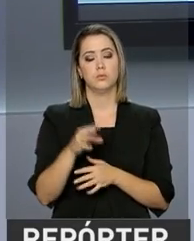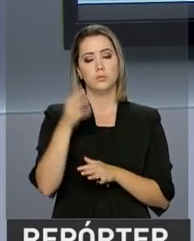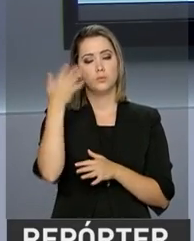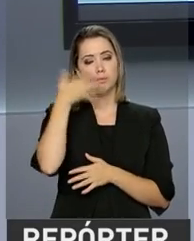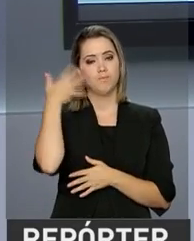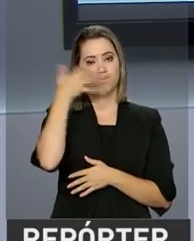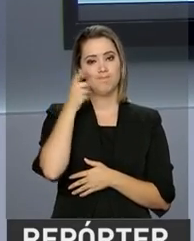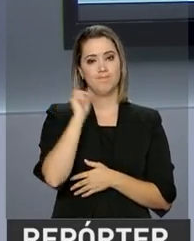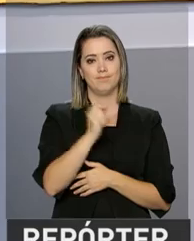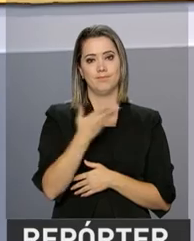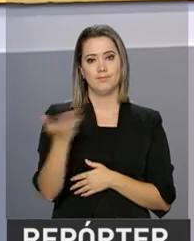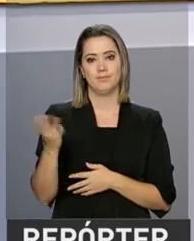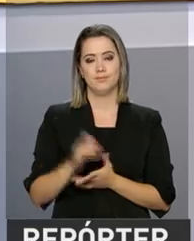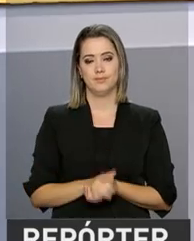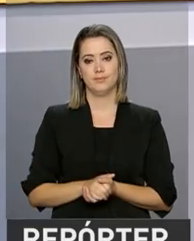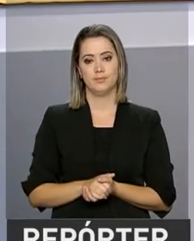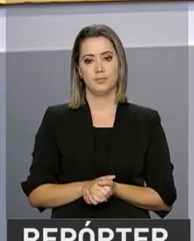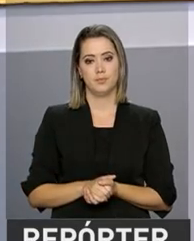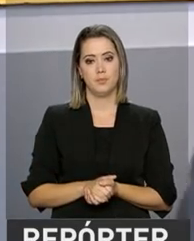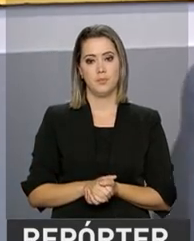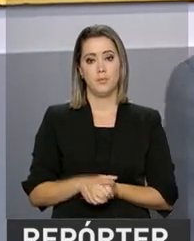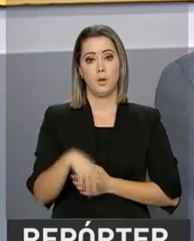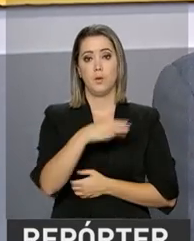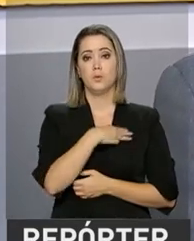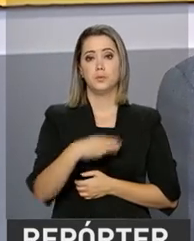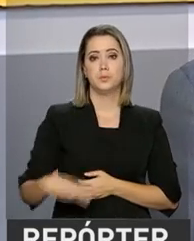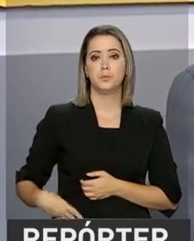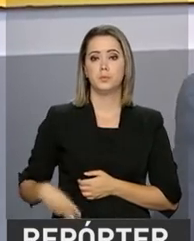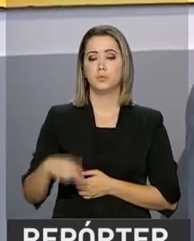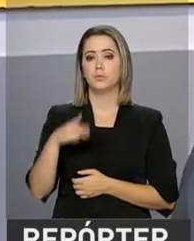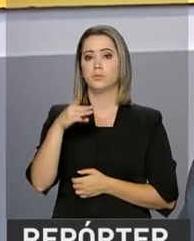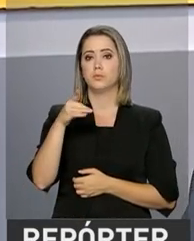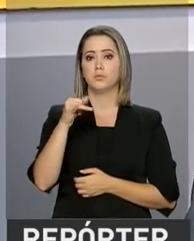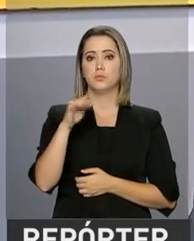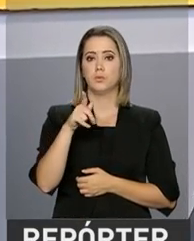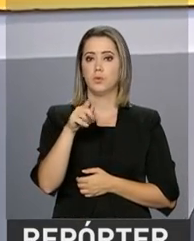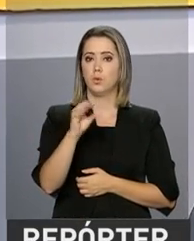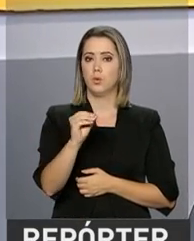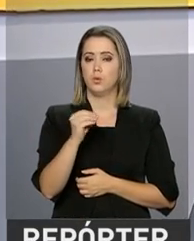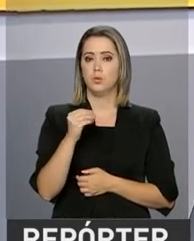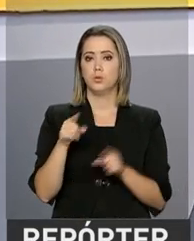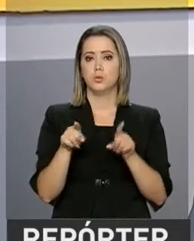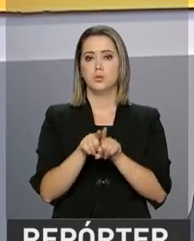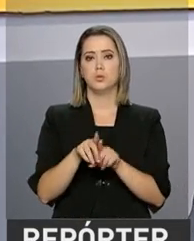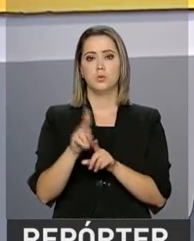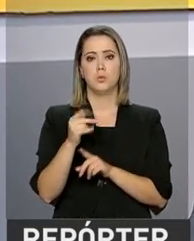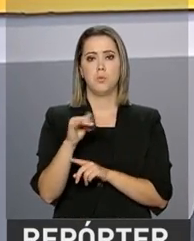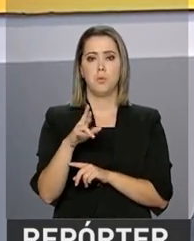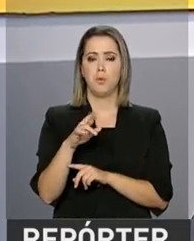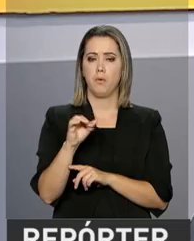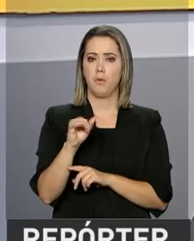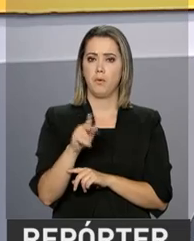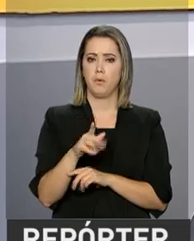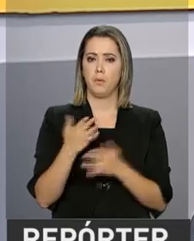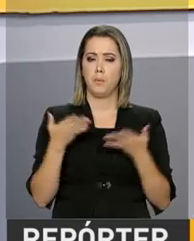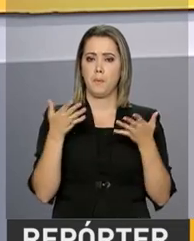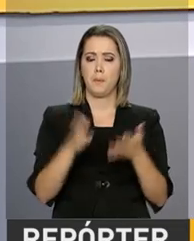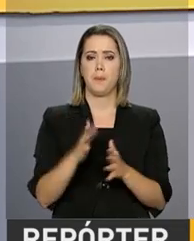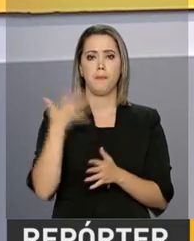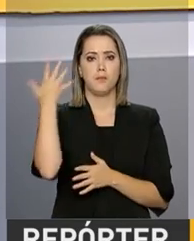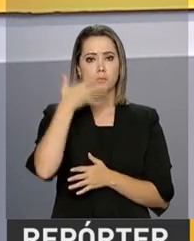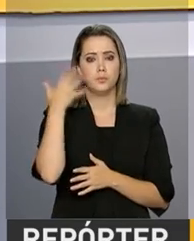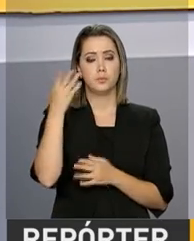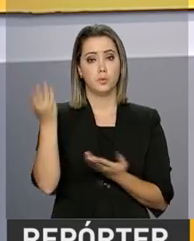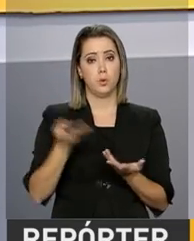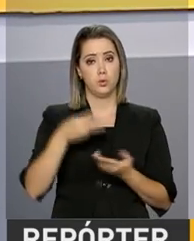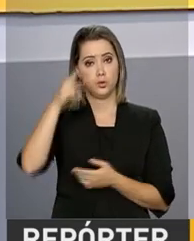esclarecimentos aí Os ministros Diogo Oliveira e Henrique Meirelles participaram de um seminário nesta terça-feira em São